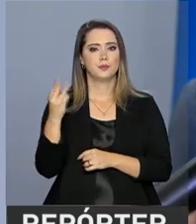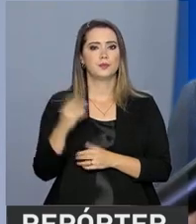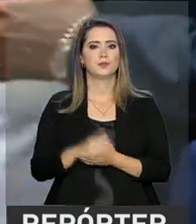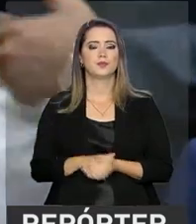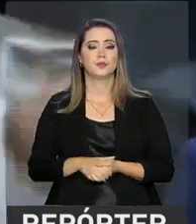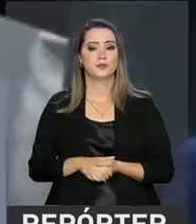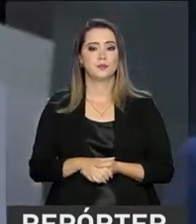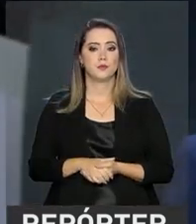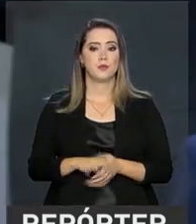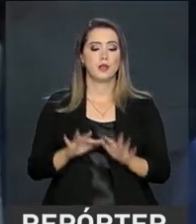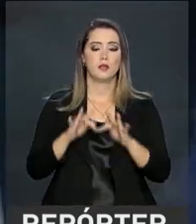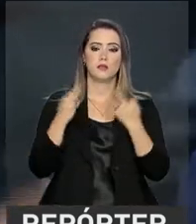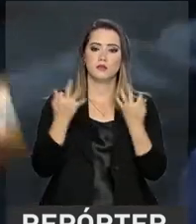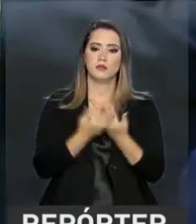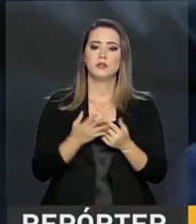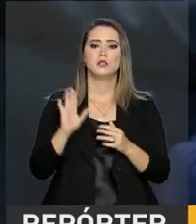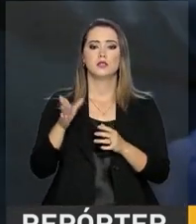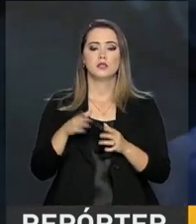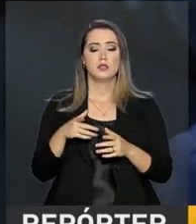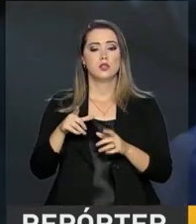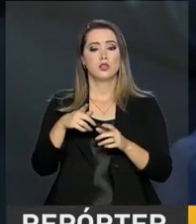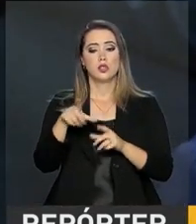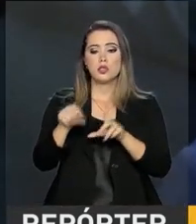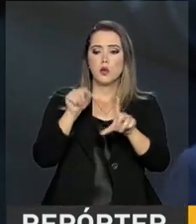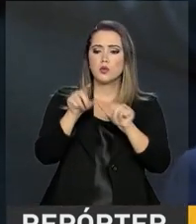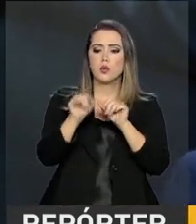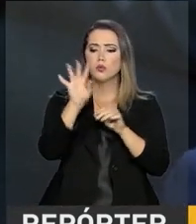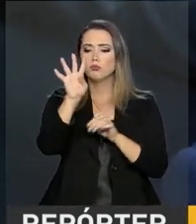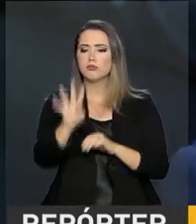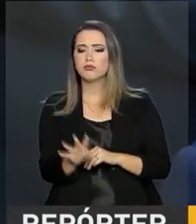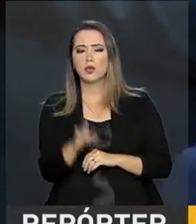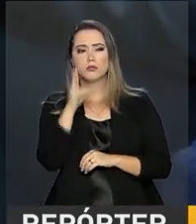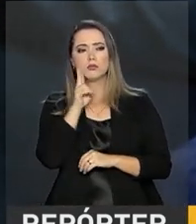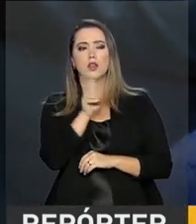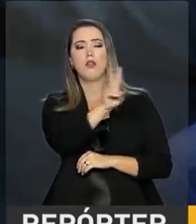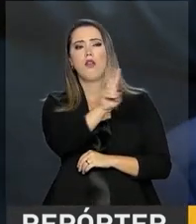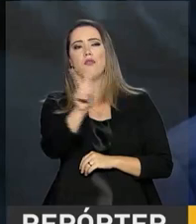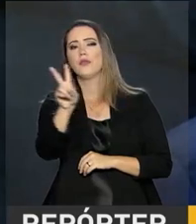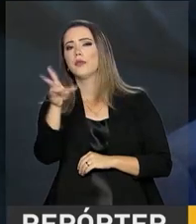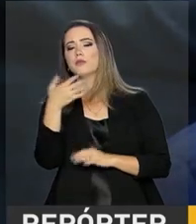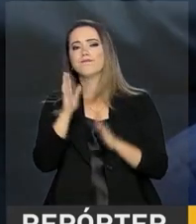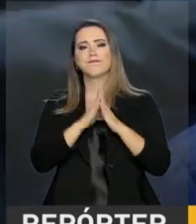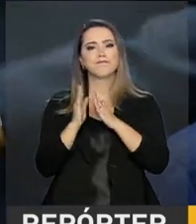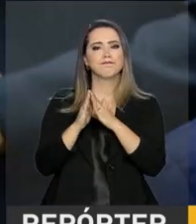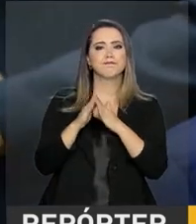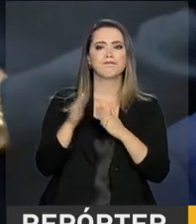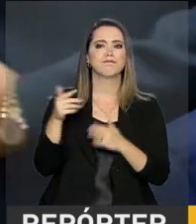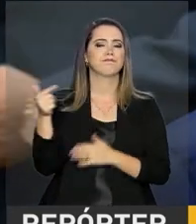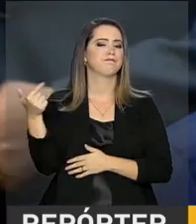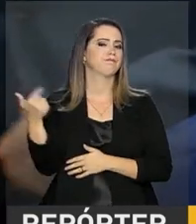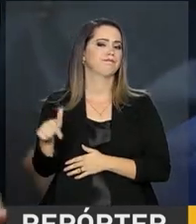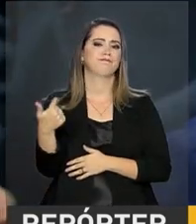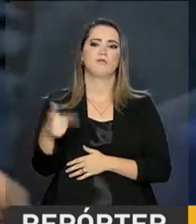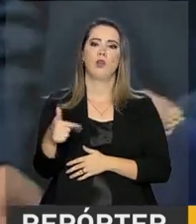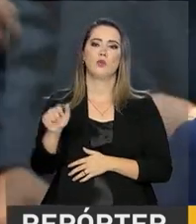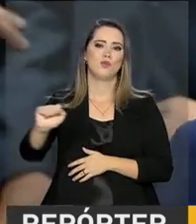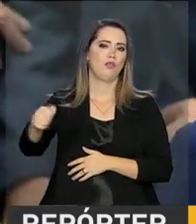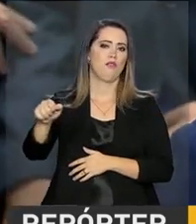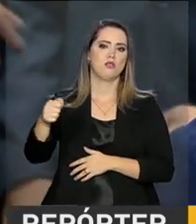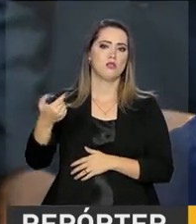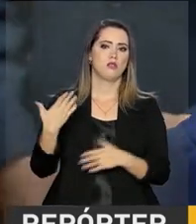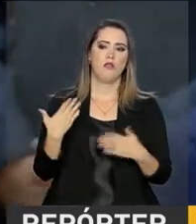a essas famílias que já estão escolhidas passo ali na frente todo dia querendo ter a sua casa própria e não viu essa